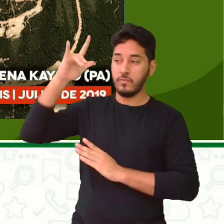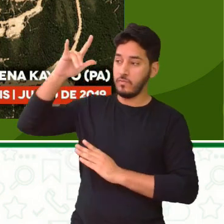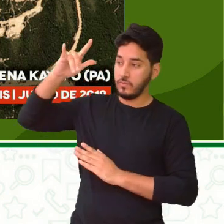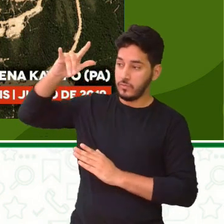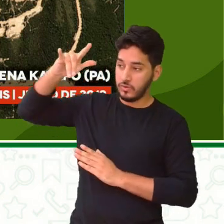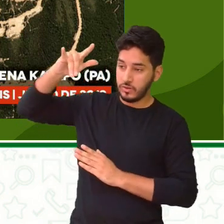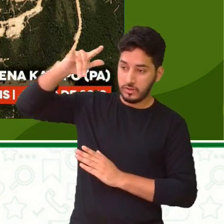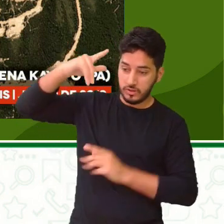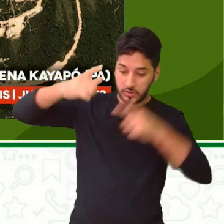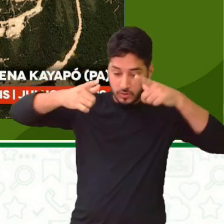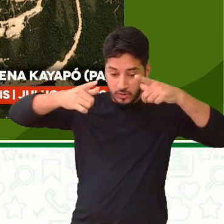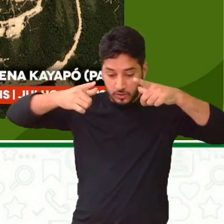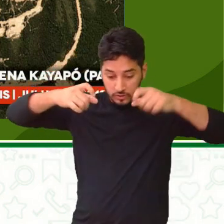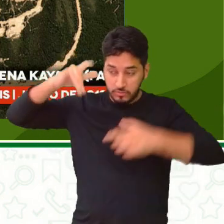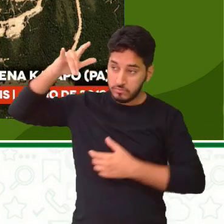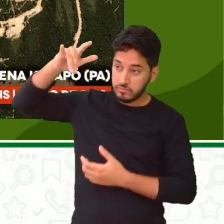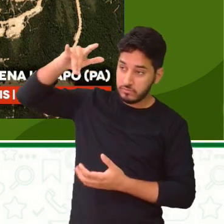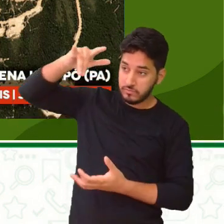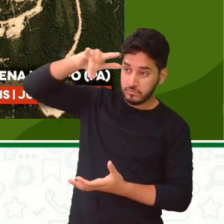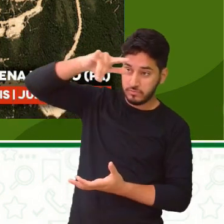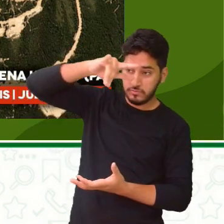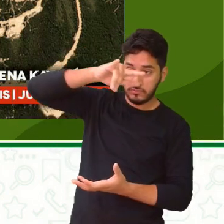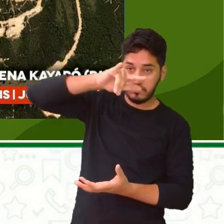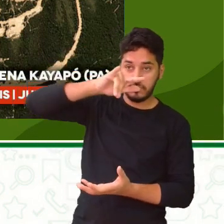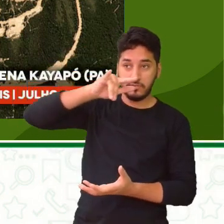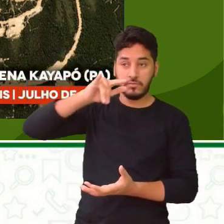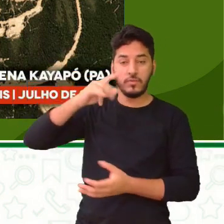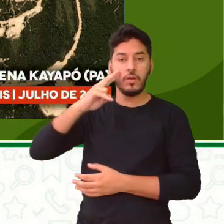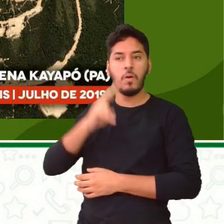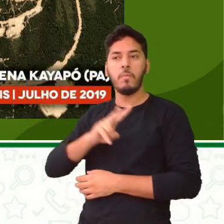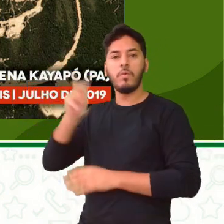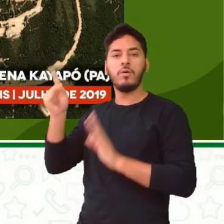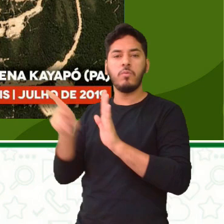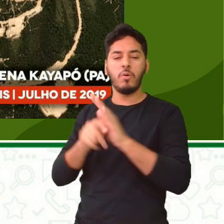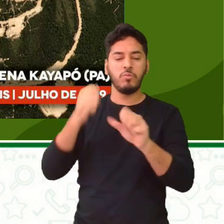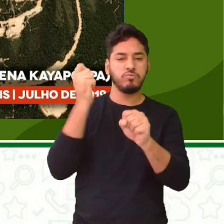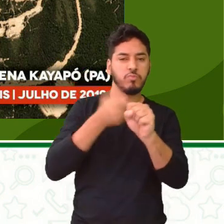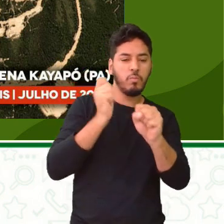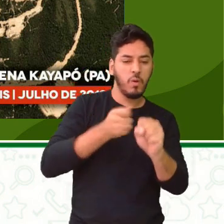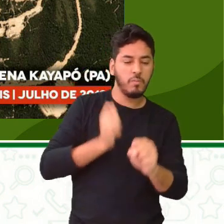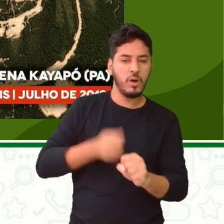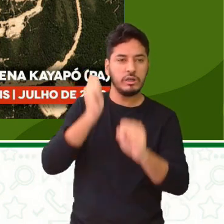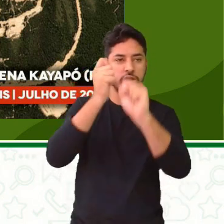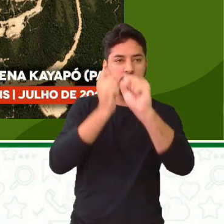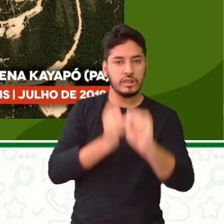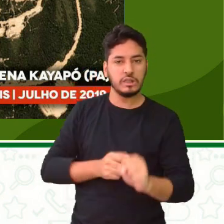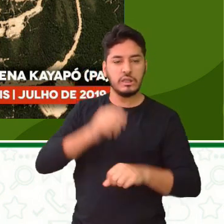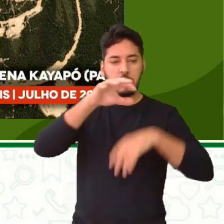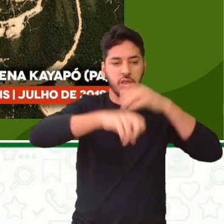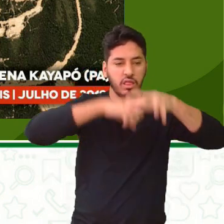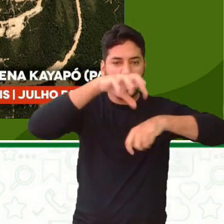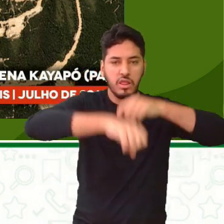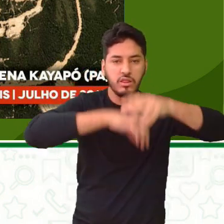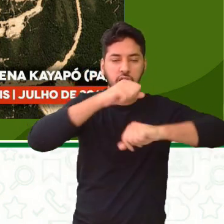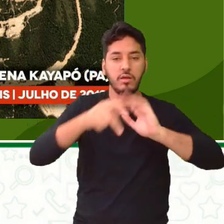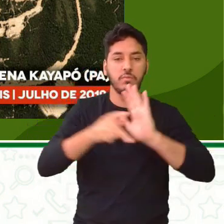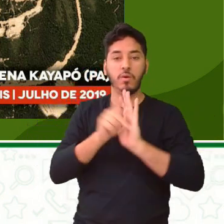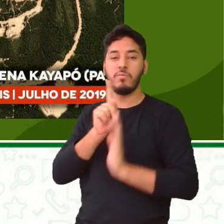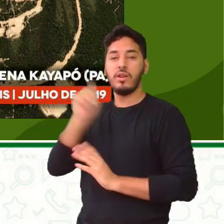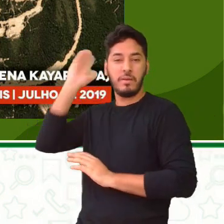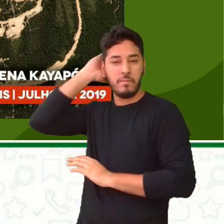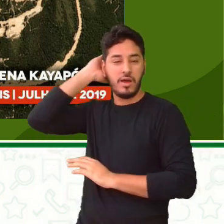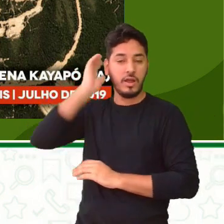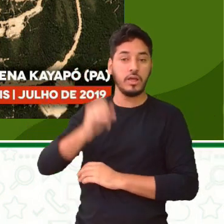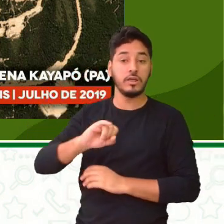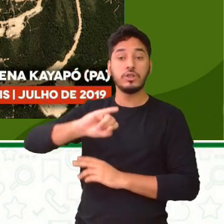que mostra o impacto da mineração na terra indígena Caiapó, no Pará, né? Isso em